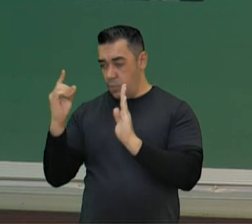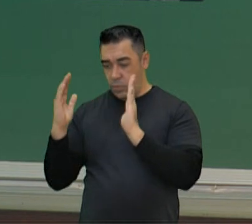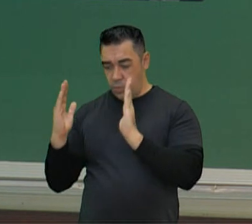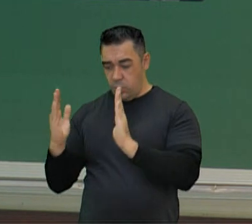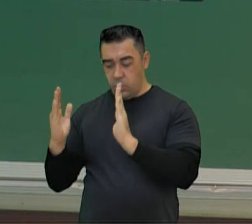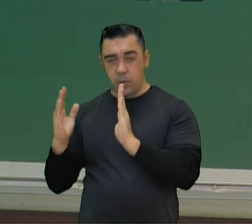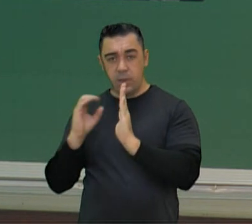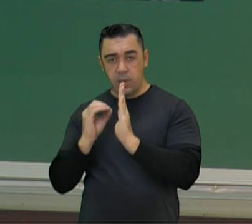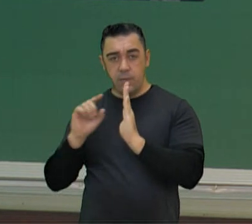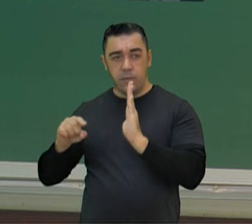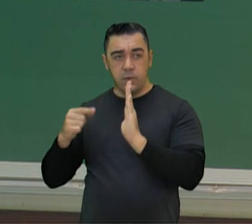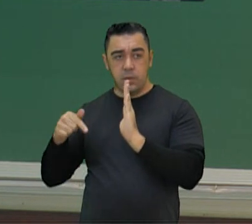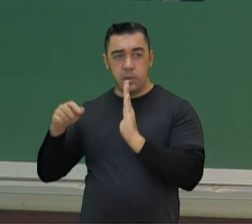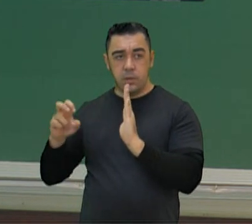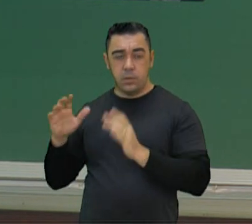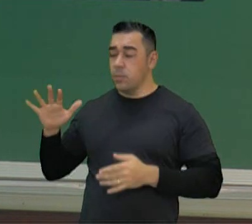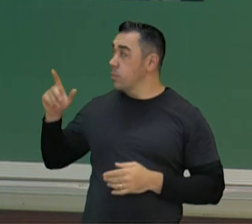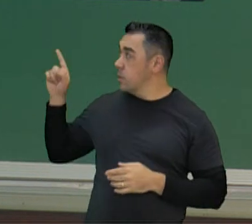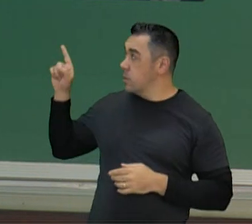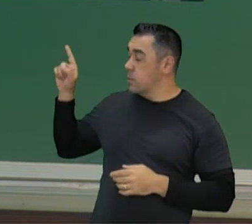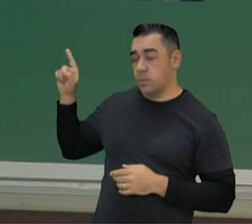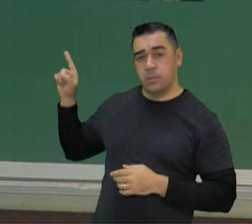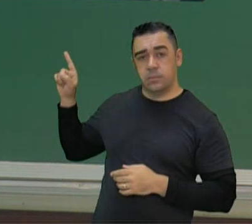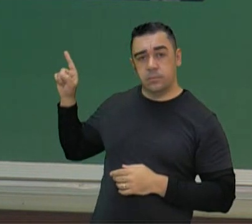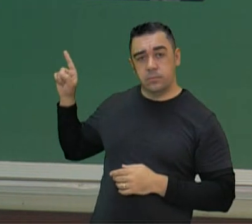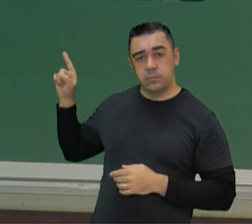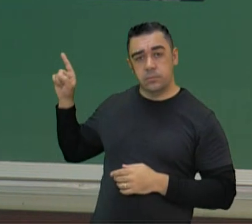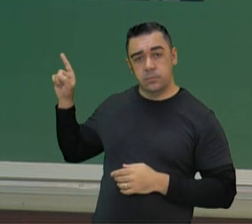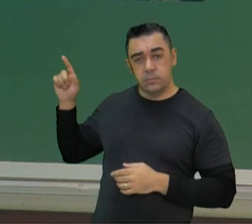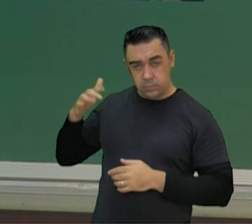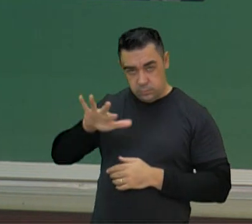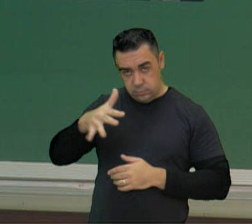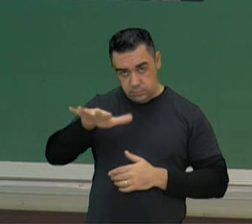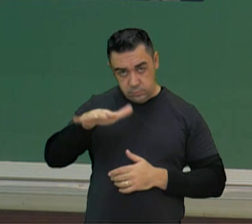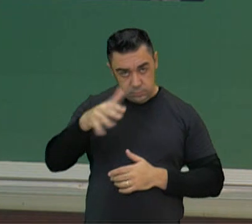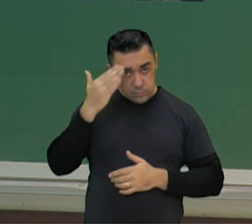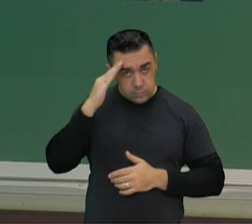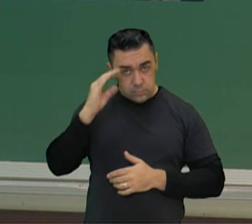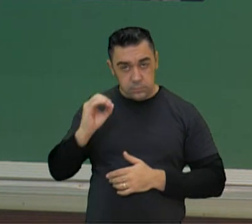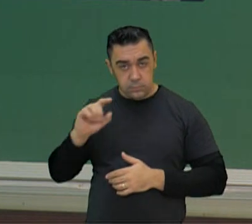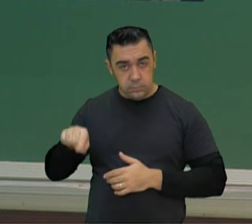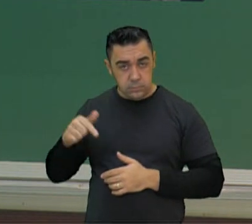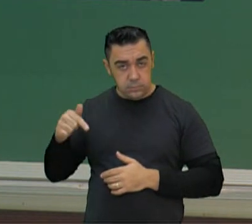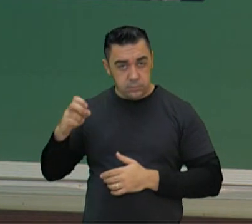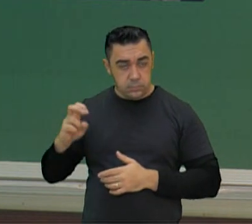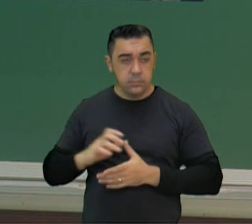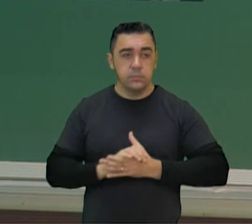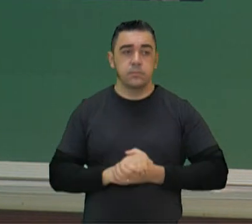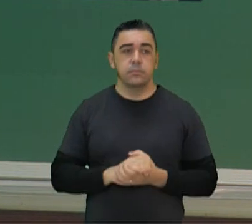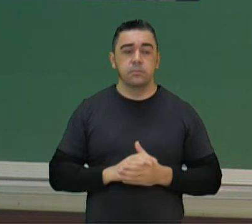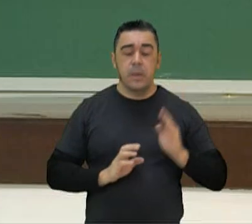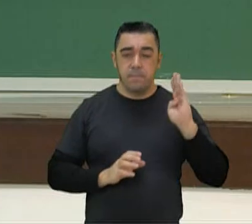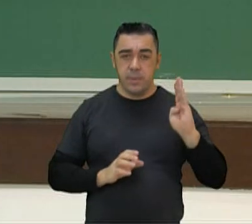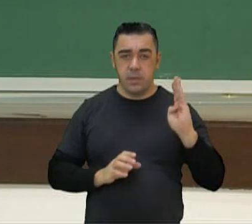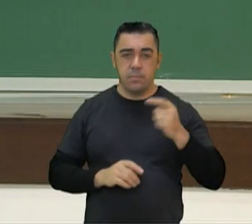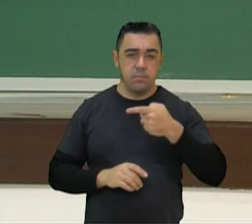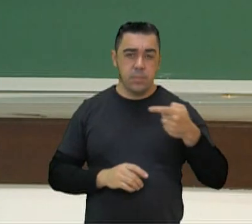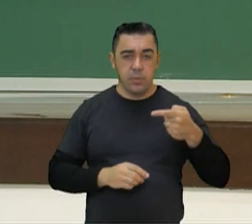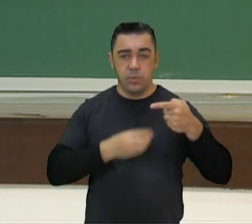0,75 não é nem 1 e nem 0. Nem 0 e nem 1. Ele fica entre os dois. A